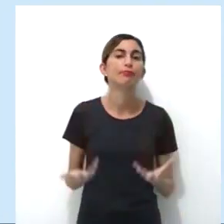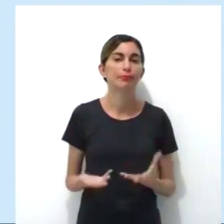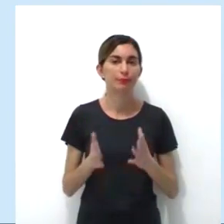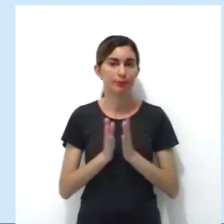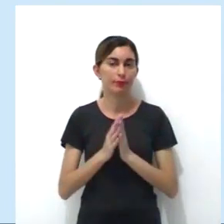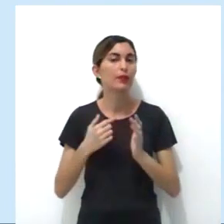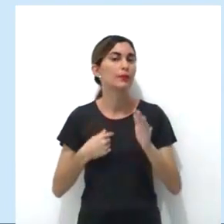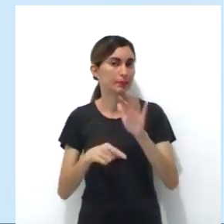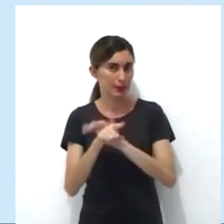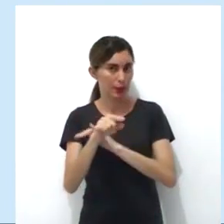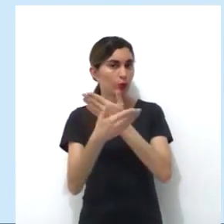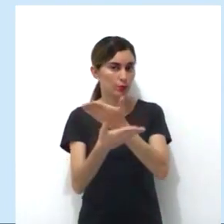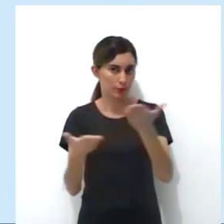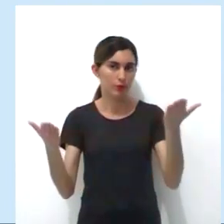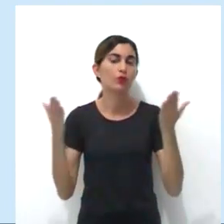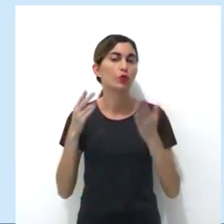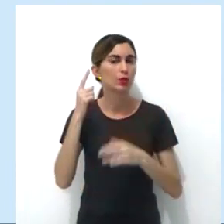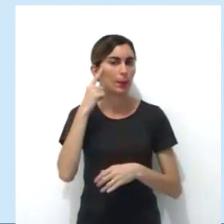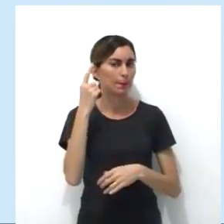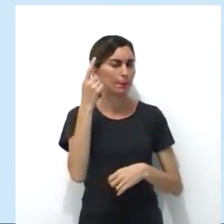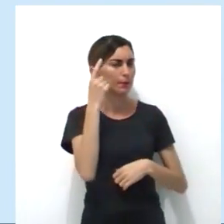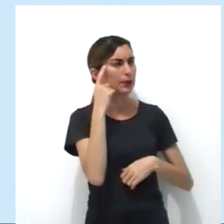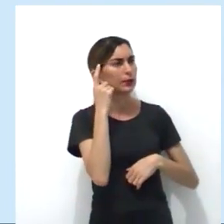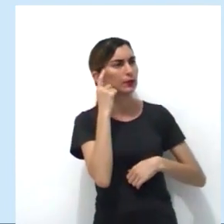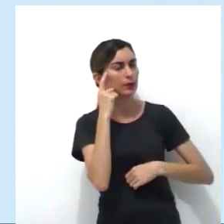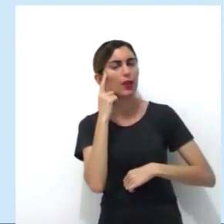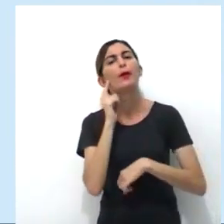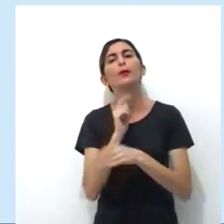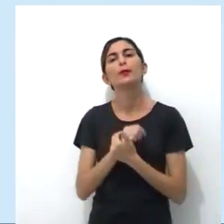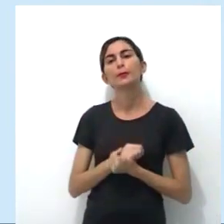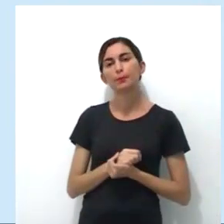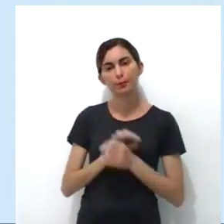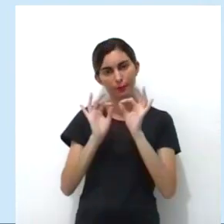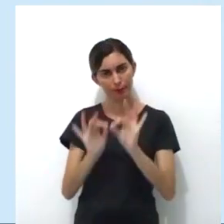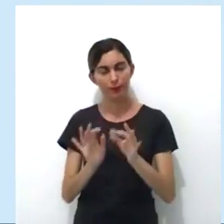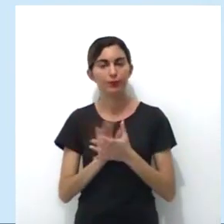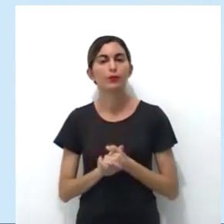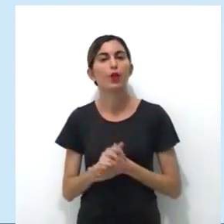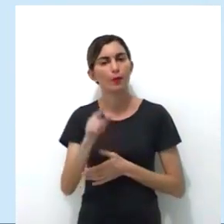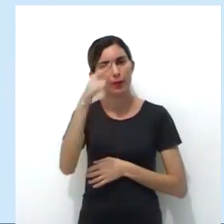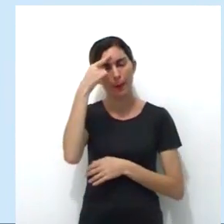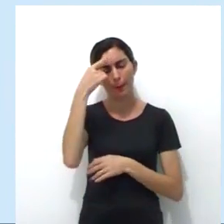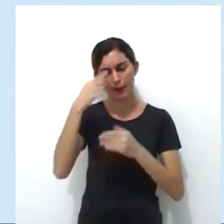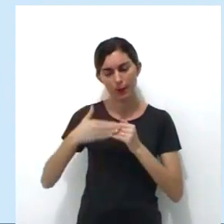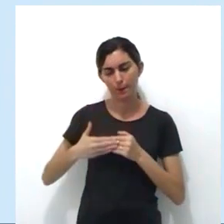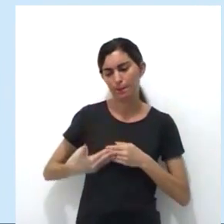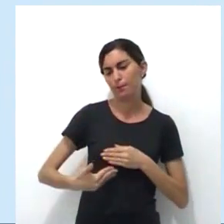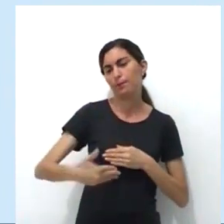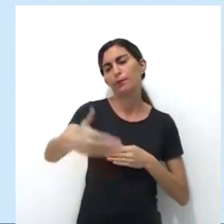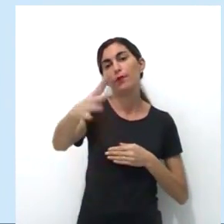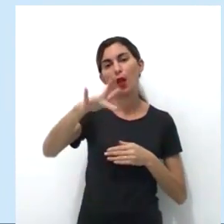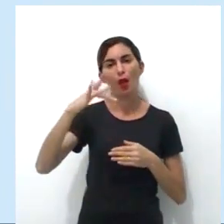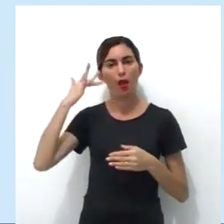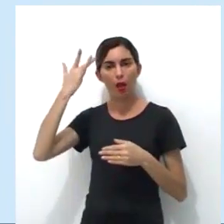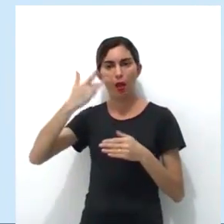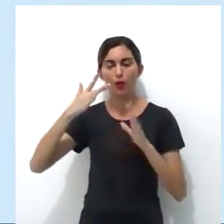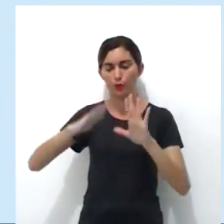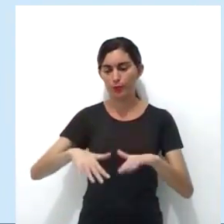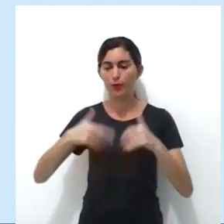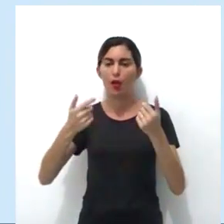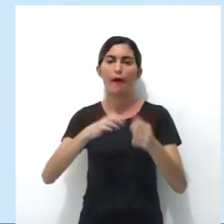gente faz? A gente tem que manter a nossa tradição, a gente tem que manter a nossa cultura, mas a gente também tem que pensar no